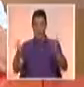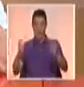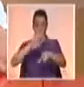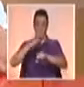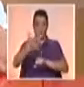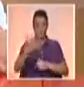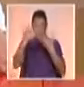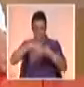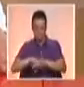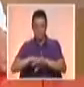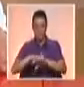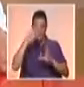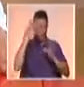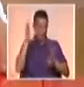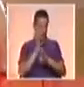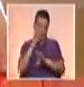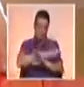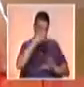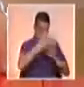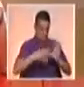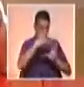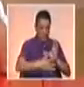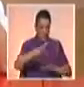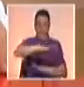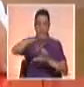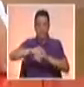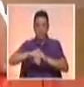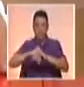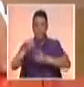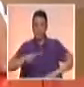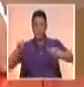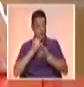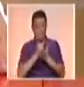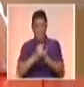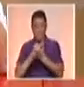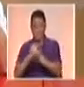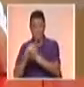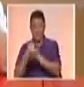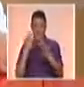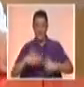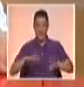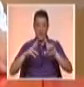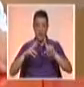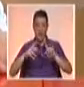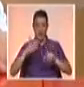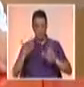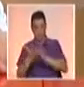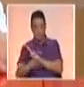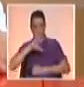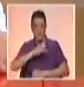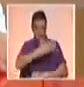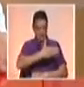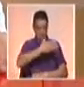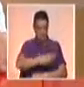Na altura a integração era muito complicada e a inclusão muito mais ainda por falta de meios. Mas quando o meu filho entrou em 98 para a escola,